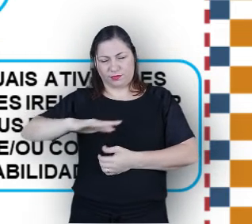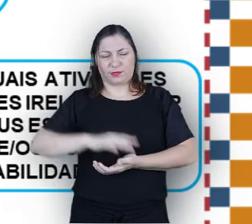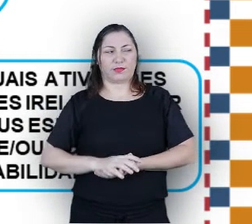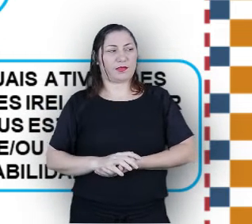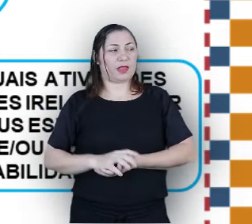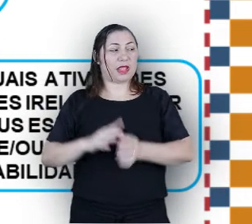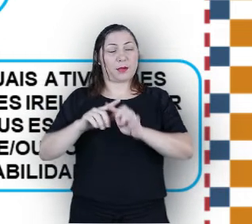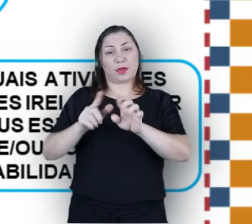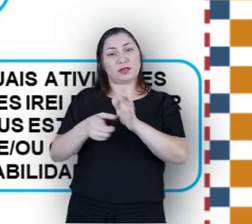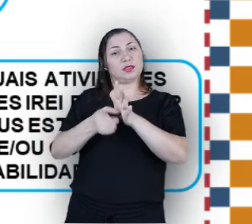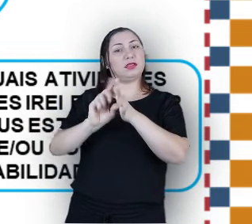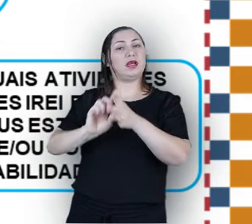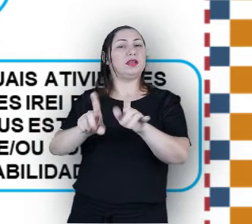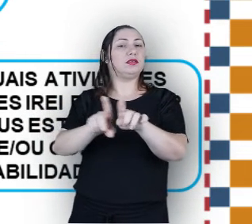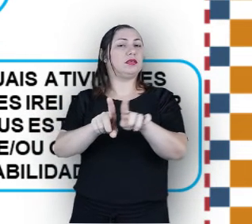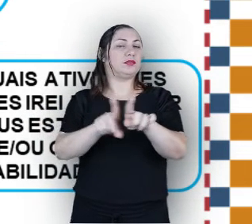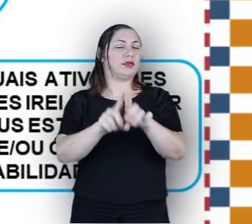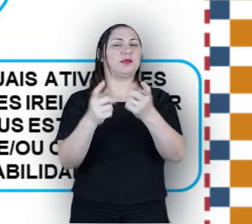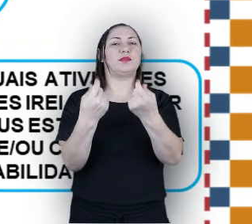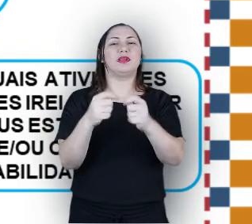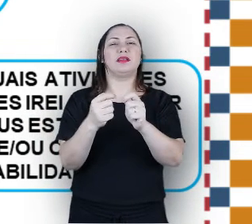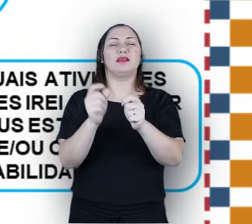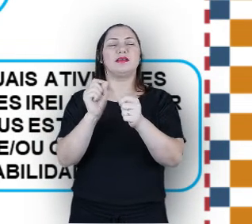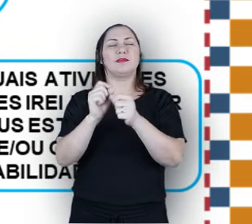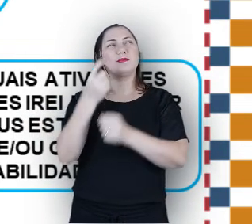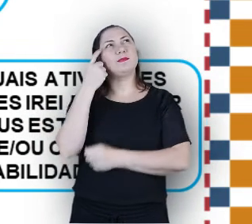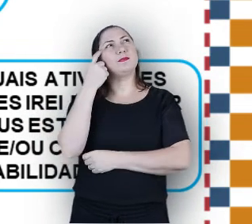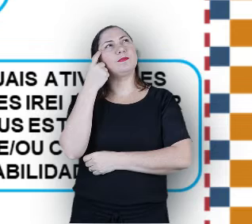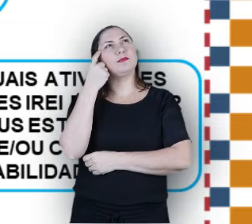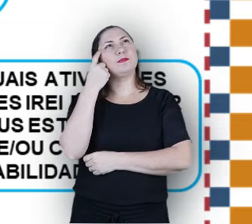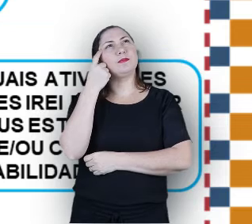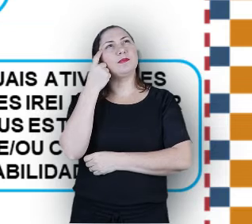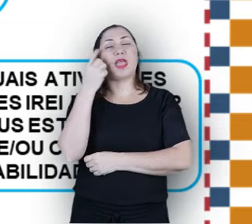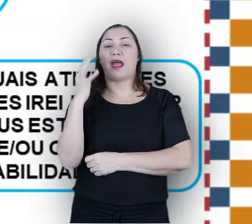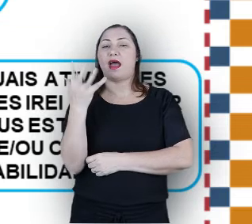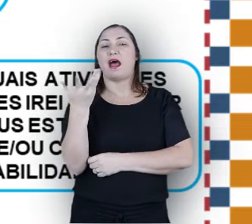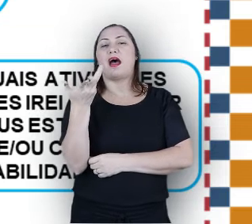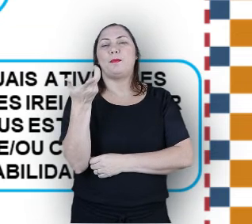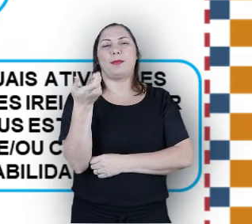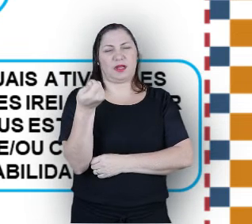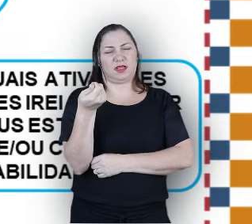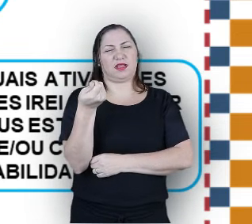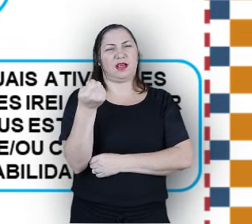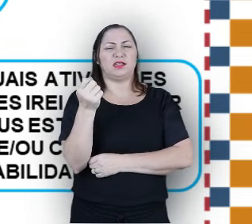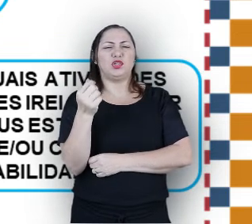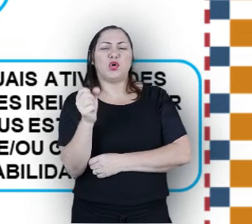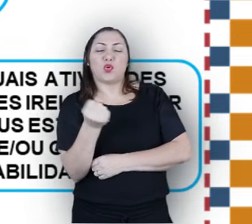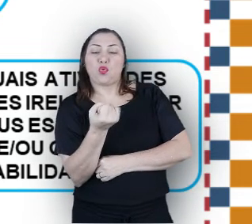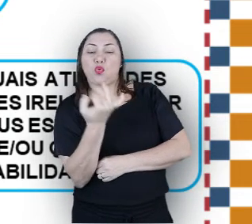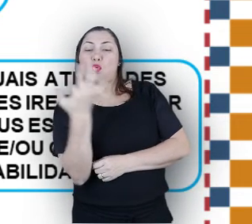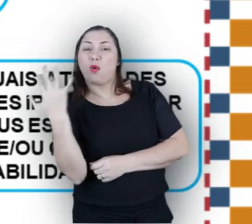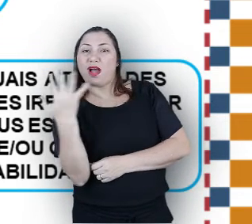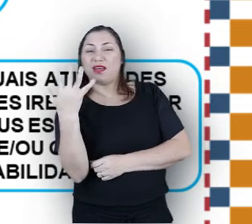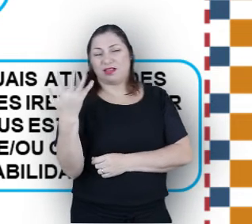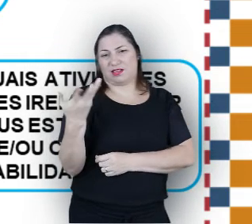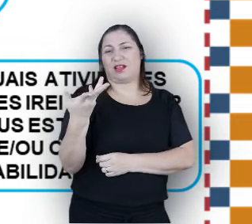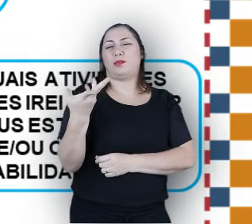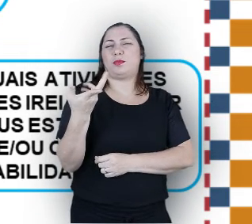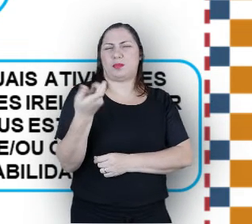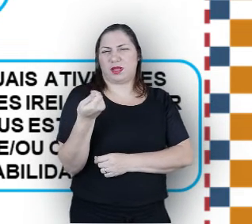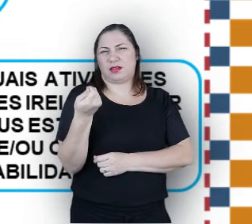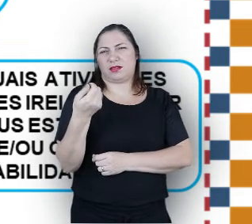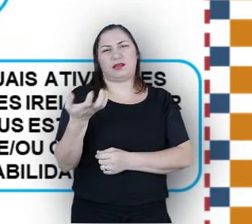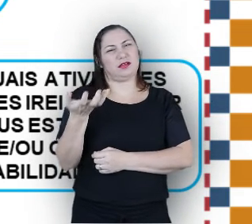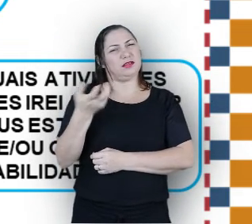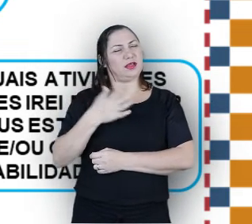meus estudantes desenvolvam? Então, a reformulação do ensino médio traz essa perspectiva. Eu vou